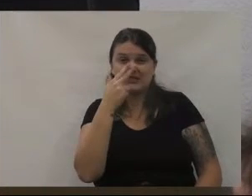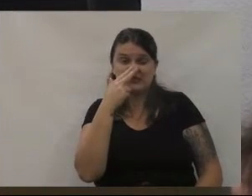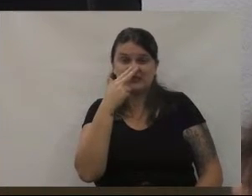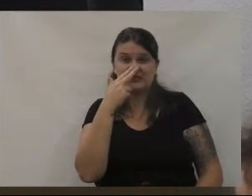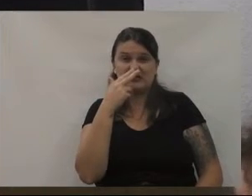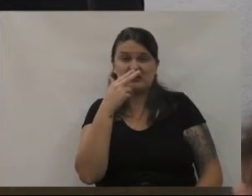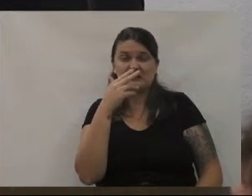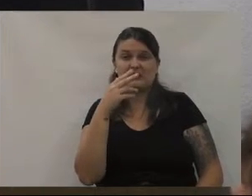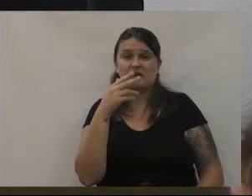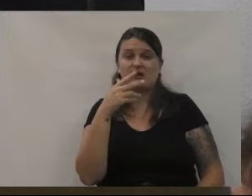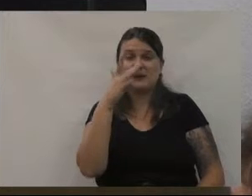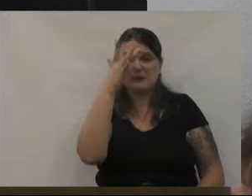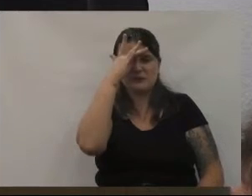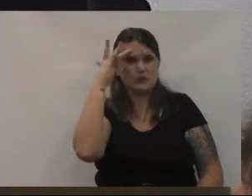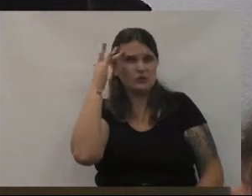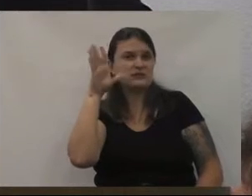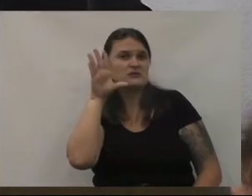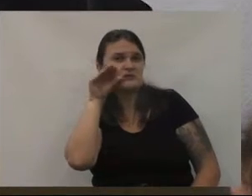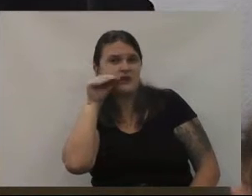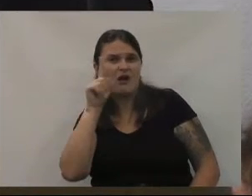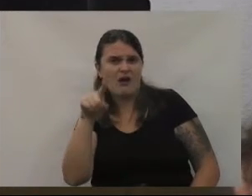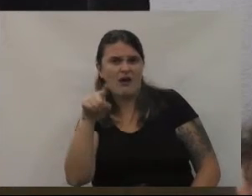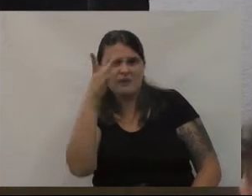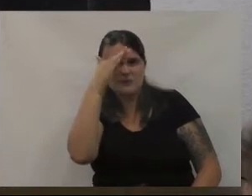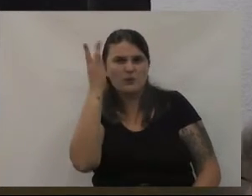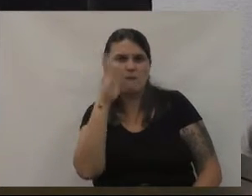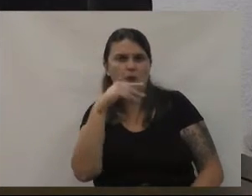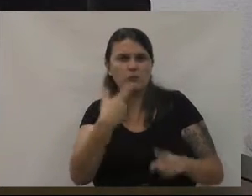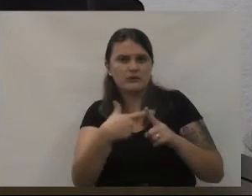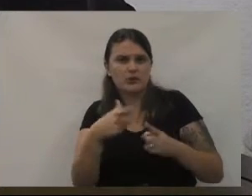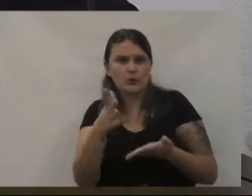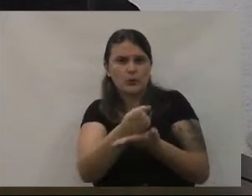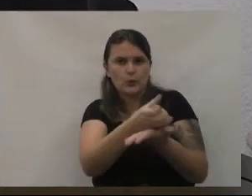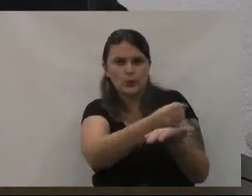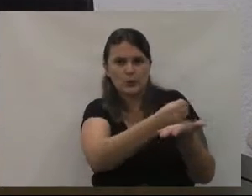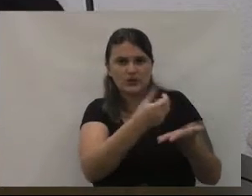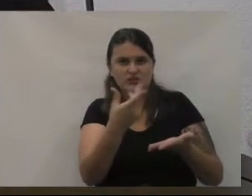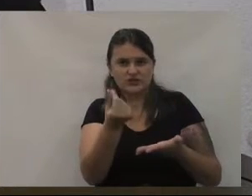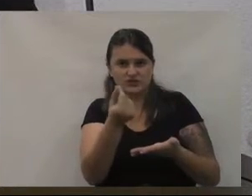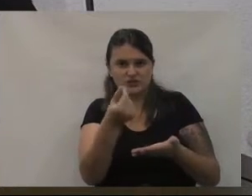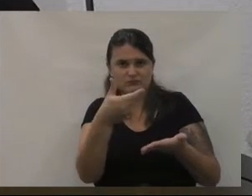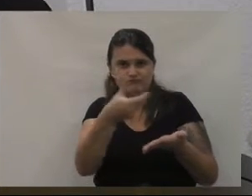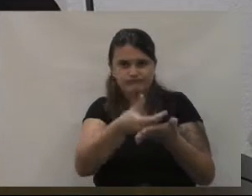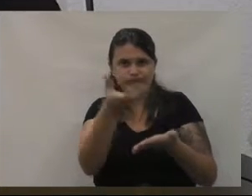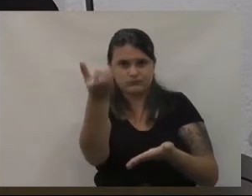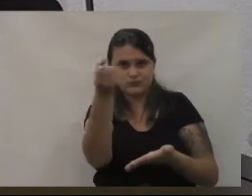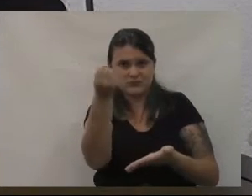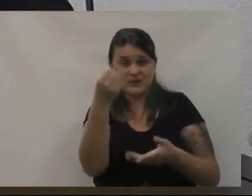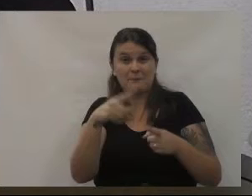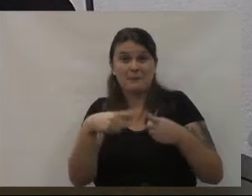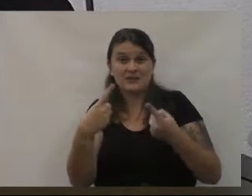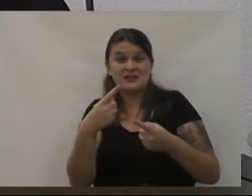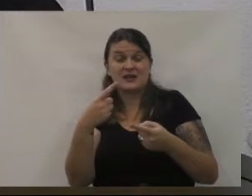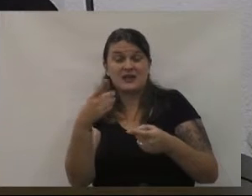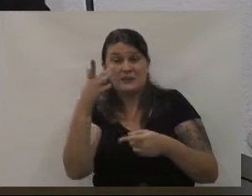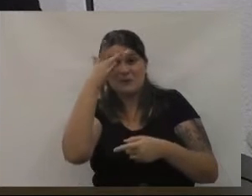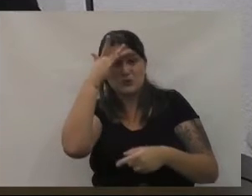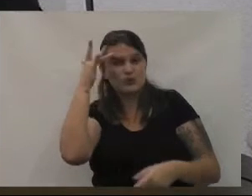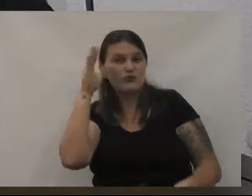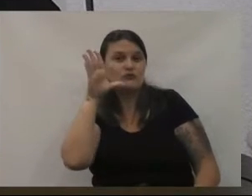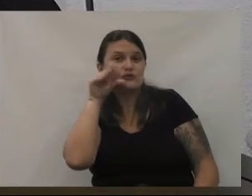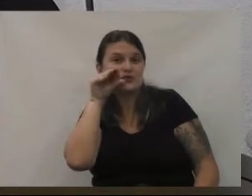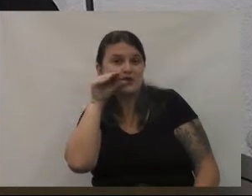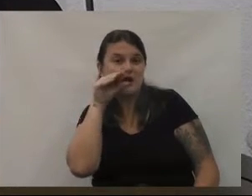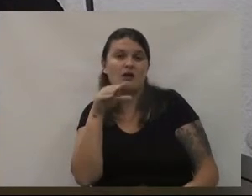bandido virou o servidor público. Mas eles esquecem de dizer que o servidor público já passou por 3 emendas constitucionais, a